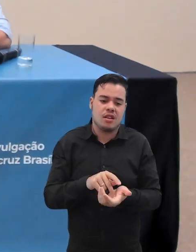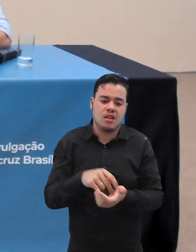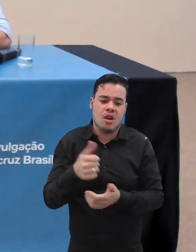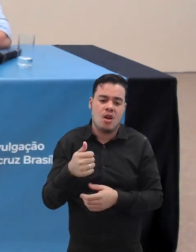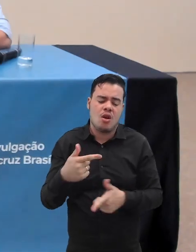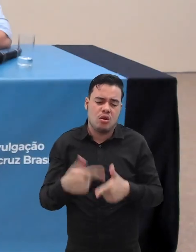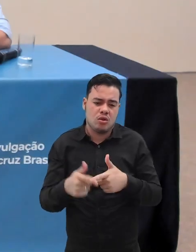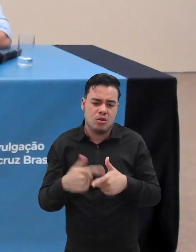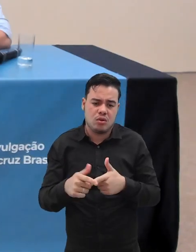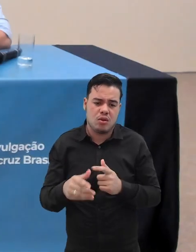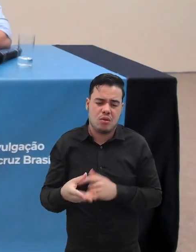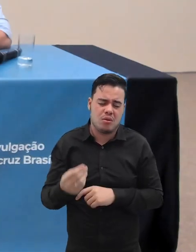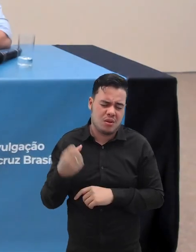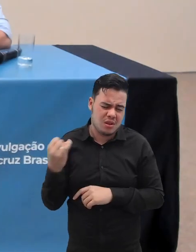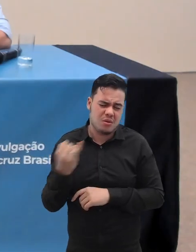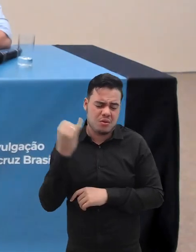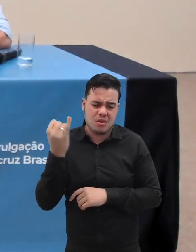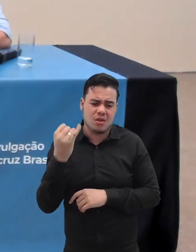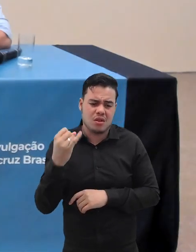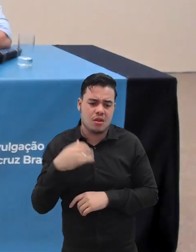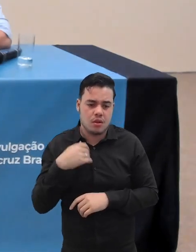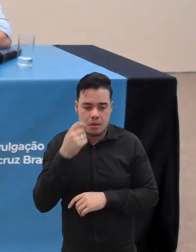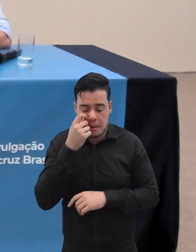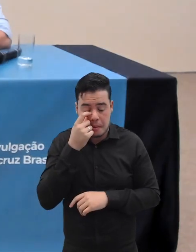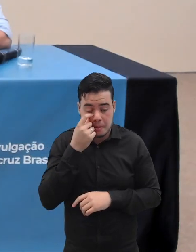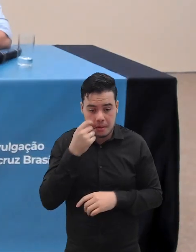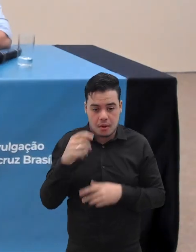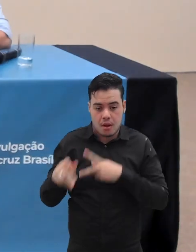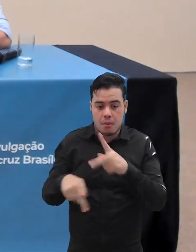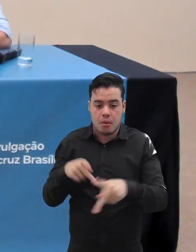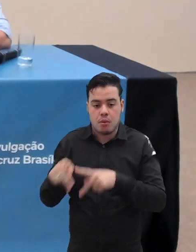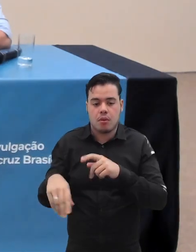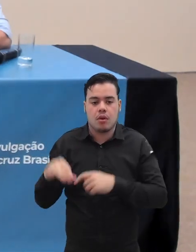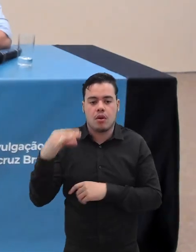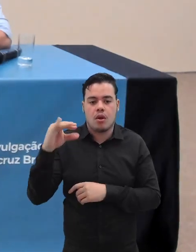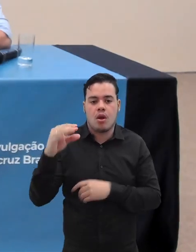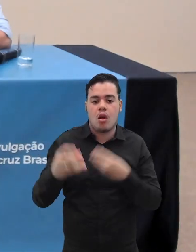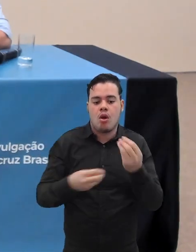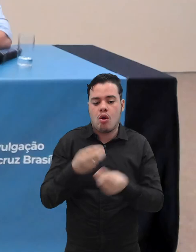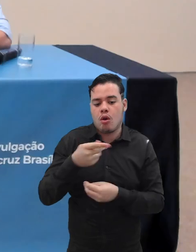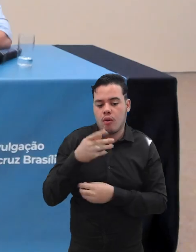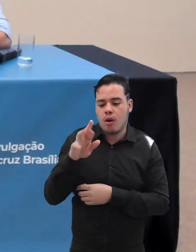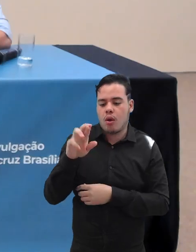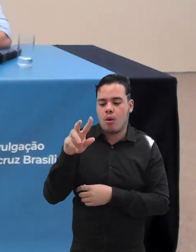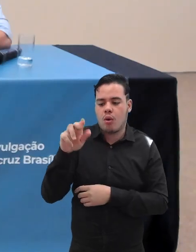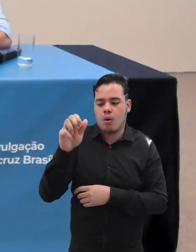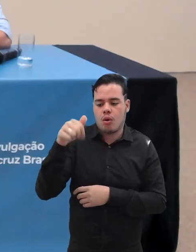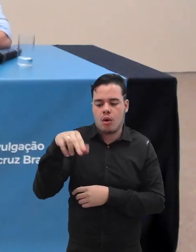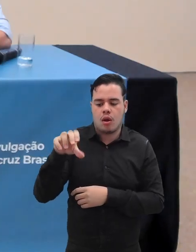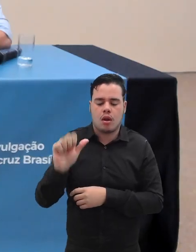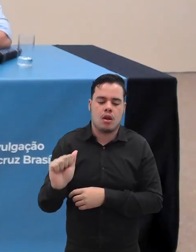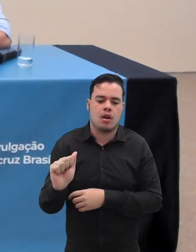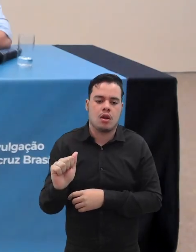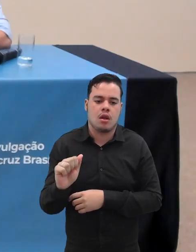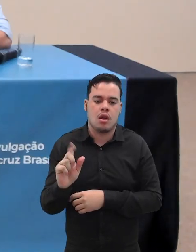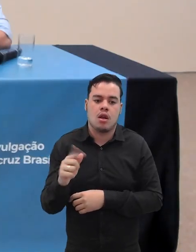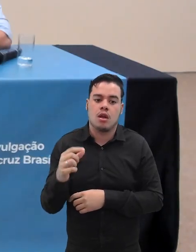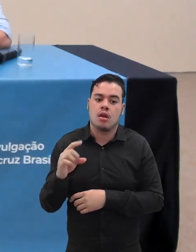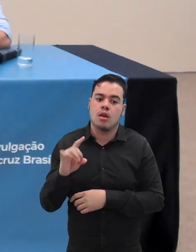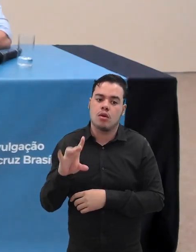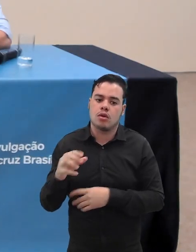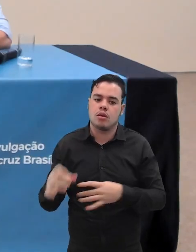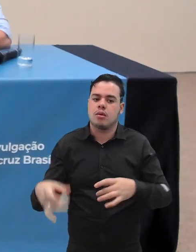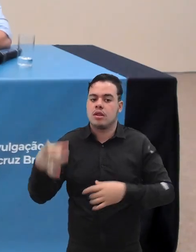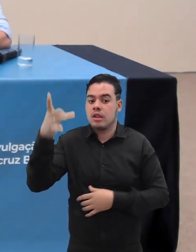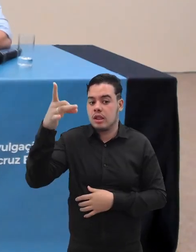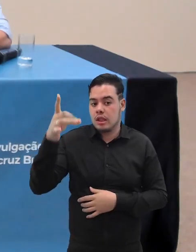problemas principais da popularização da ciência, como foi dito pela Ruana, não só estratégias,